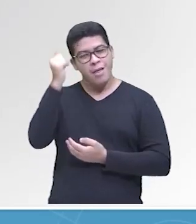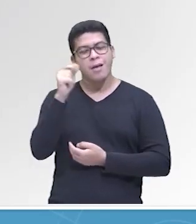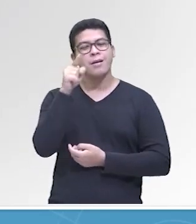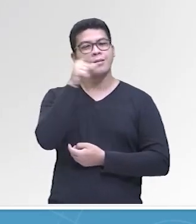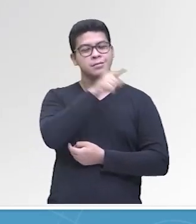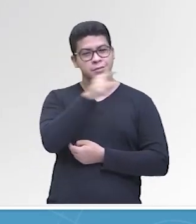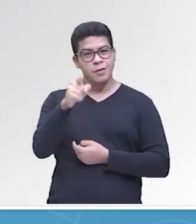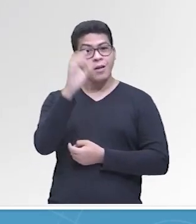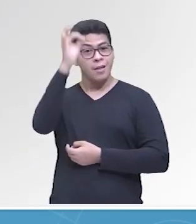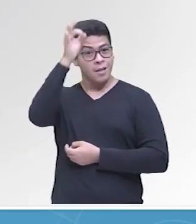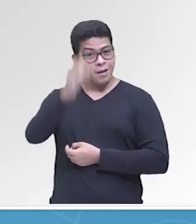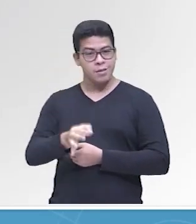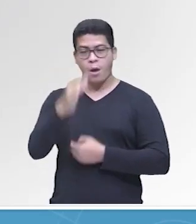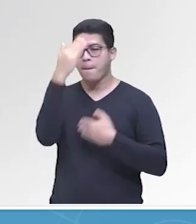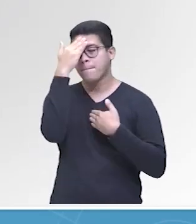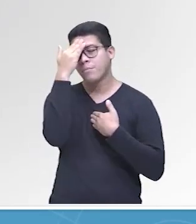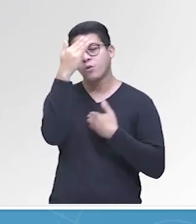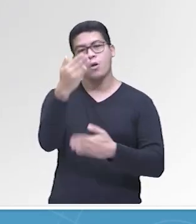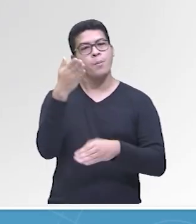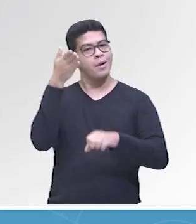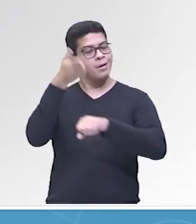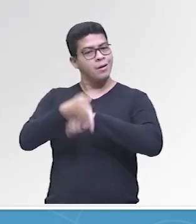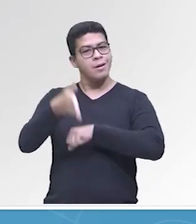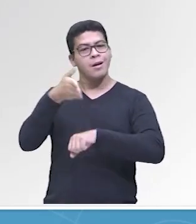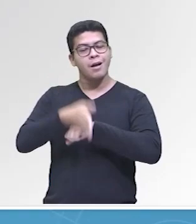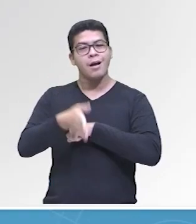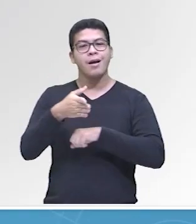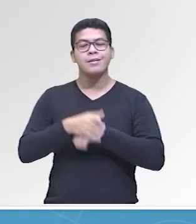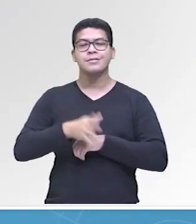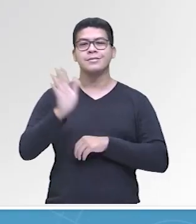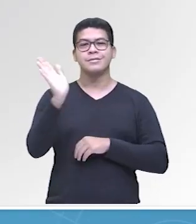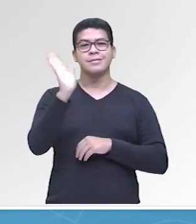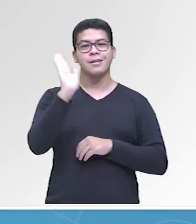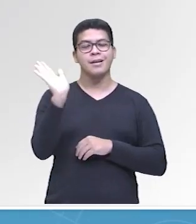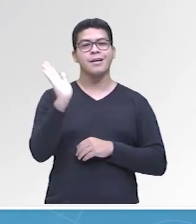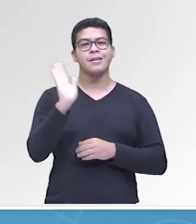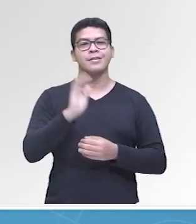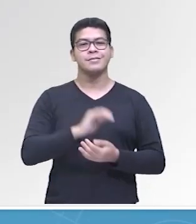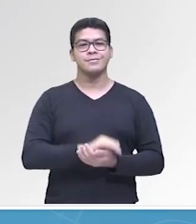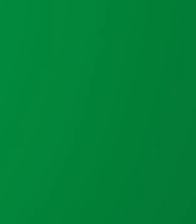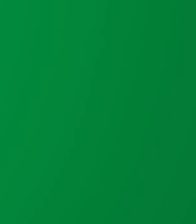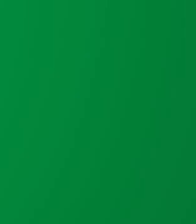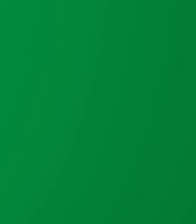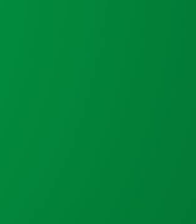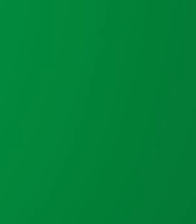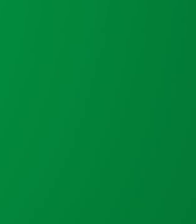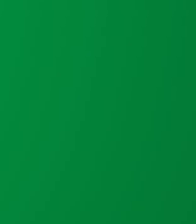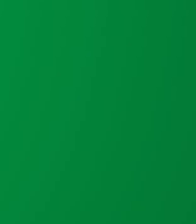acertaram. Muito obrigada pela participação e até a próxima. Tchau!